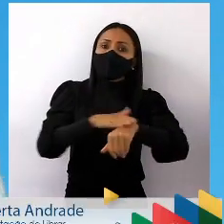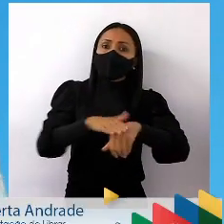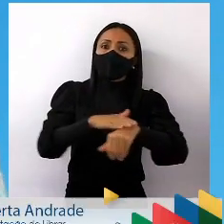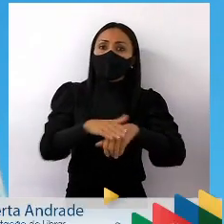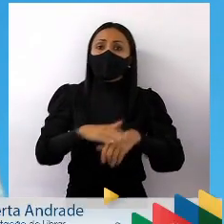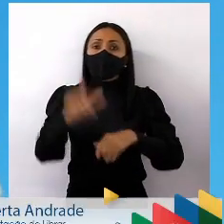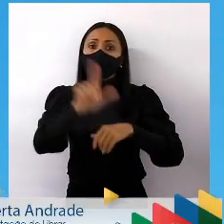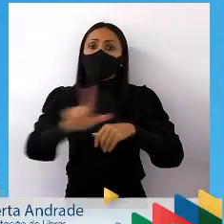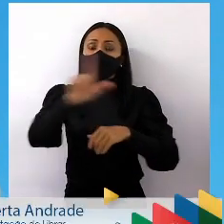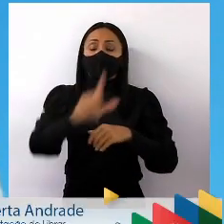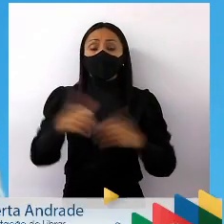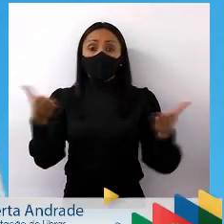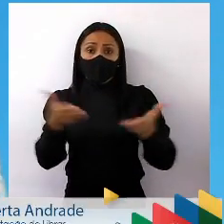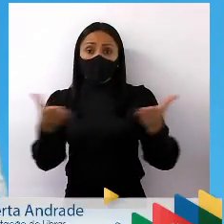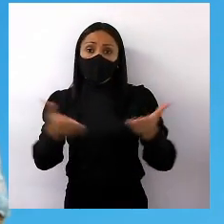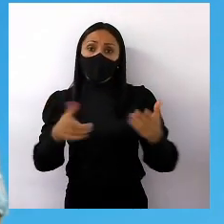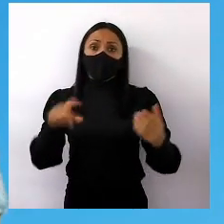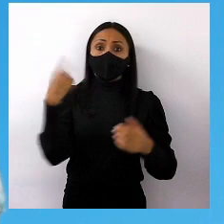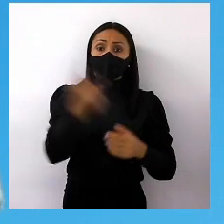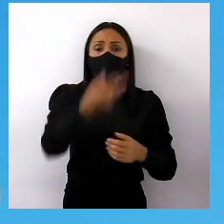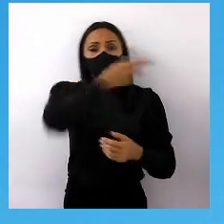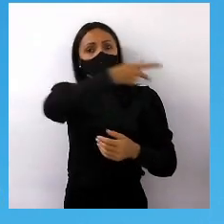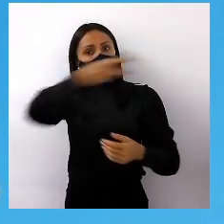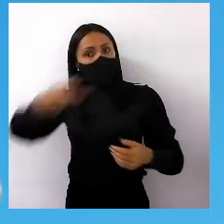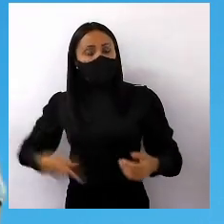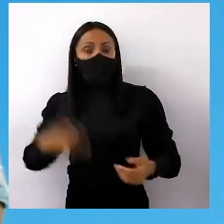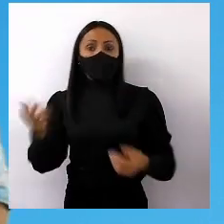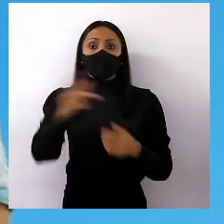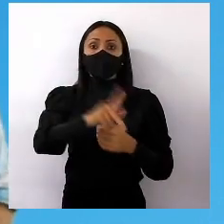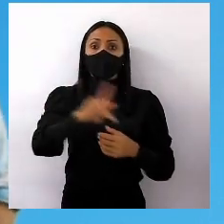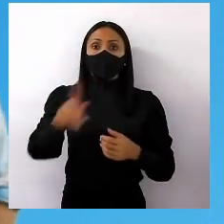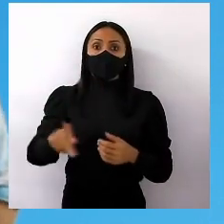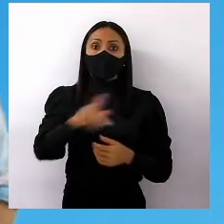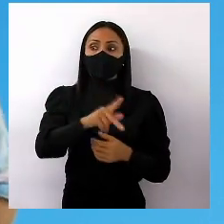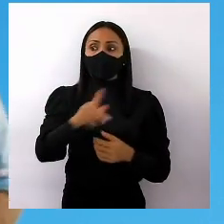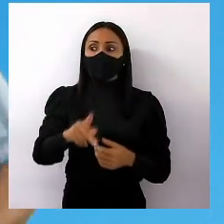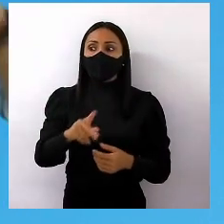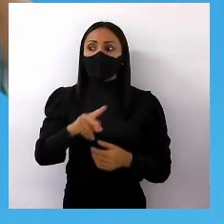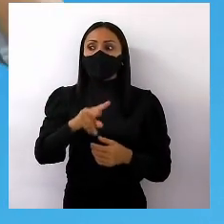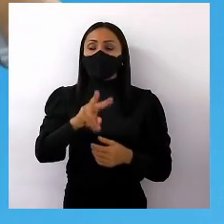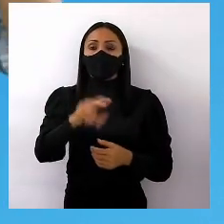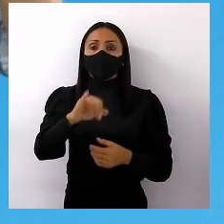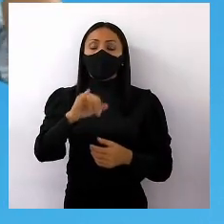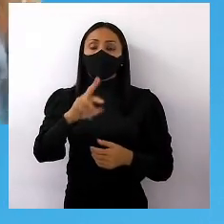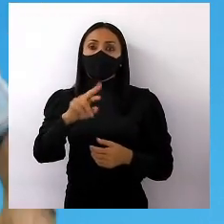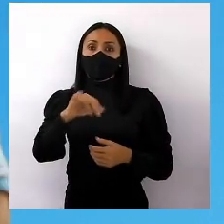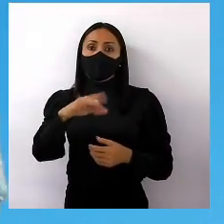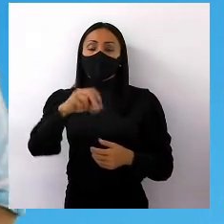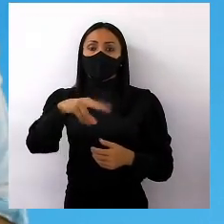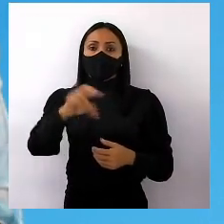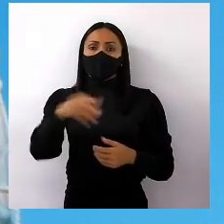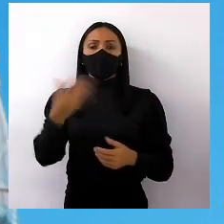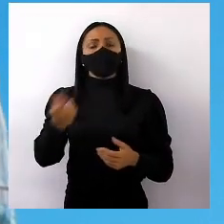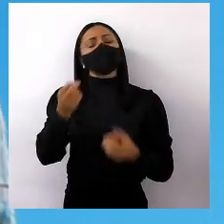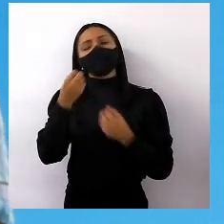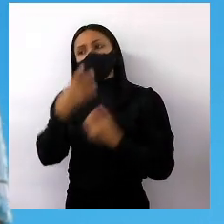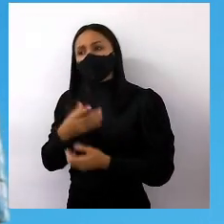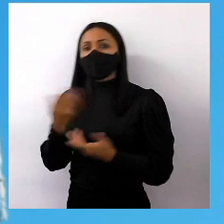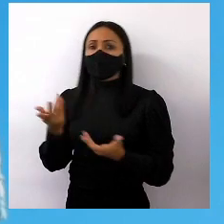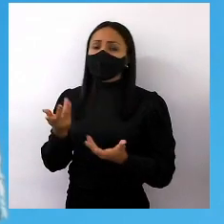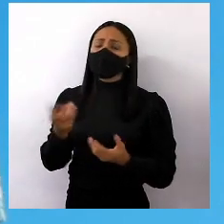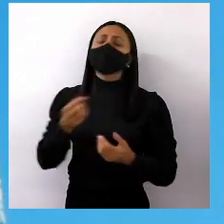Literário e hoje nós temos a visita do professor William Rodrigues. Tudo bem, professor? Tudo